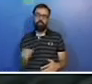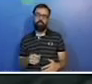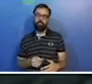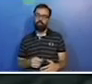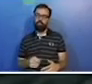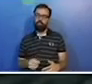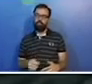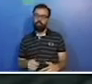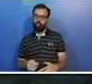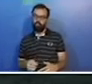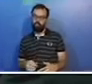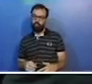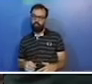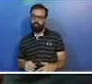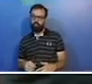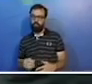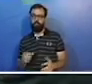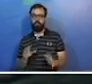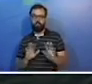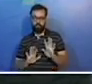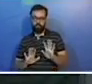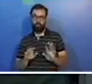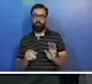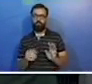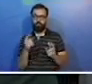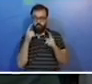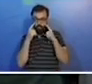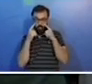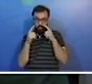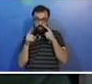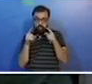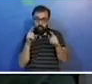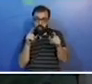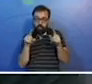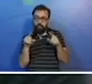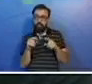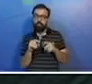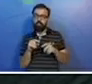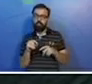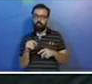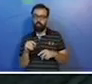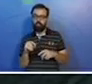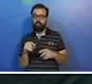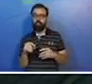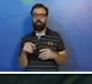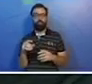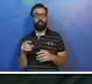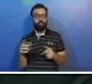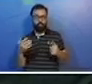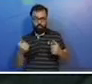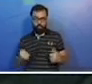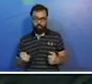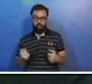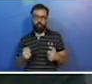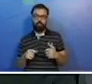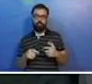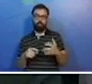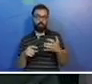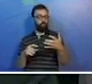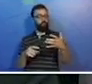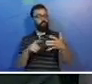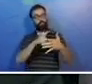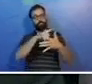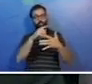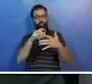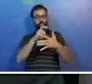e o coiote. Mas se a gente mudar um pouquinho, também começando pela planta, eu vejo que aqui eu tenho